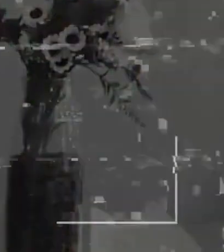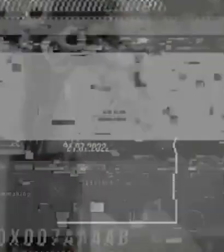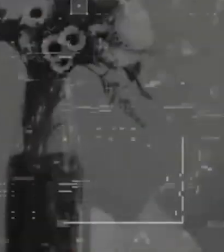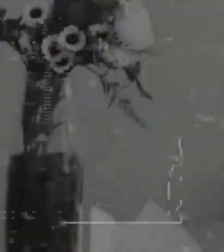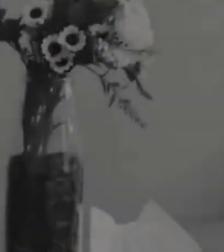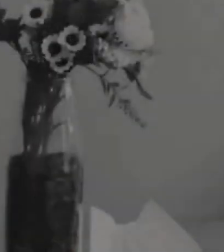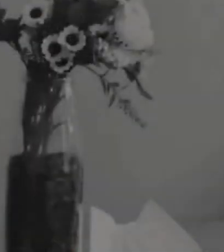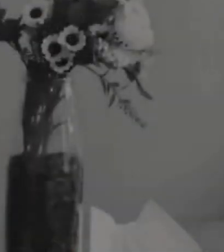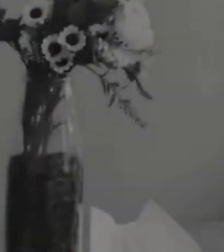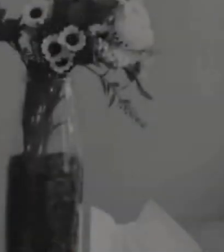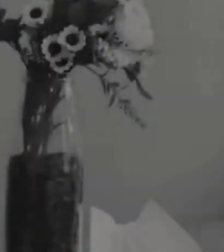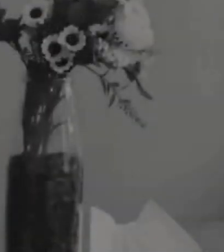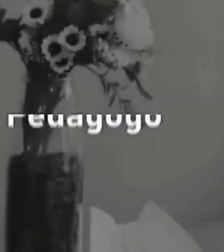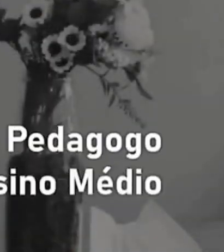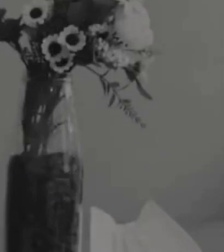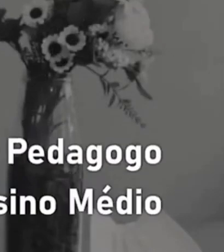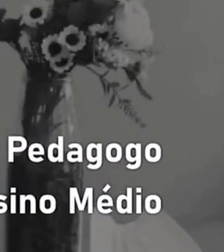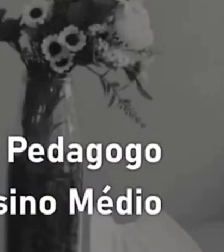demais.